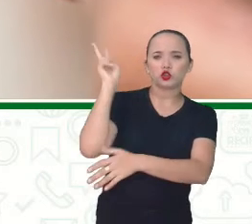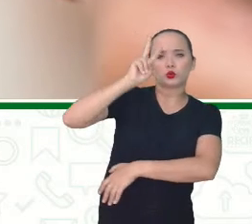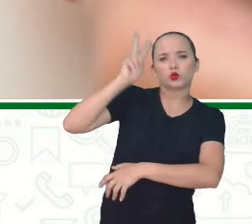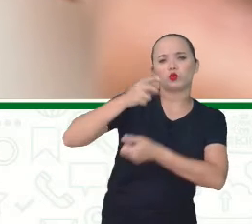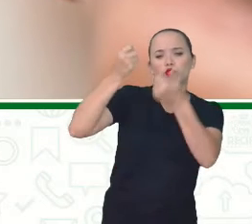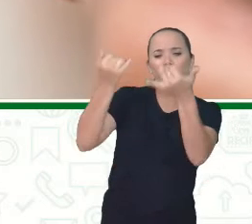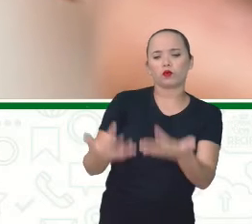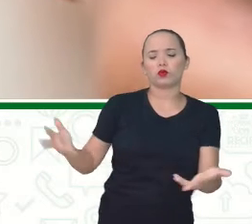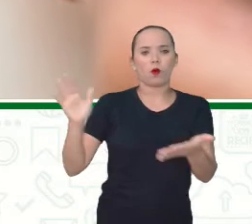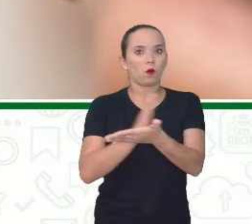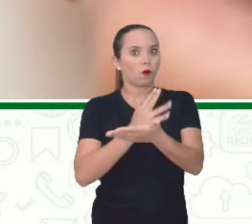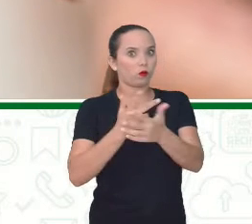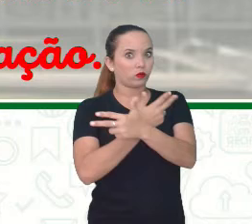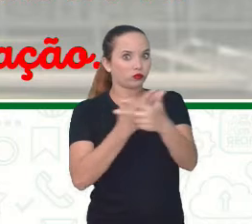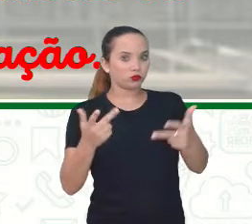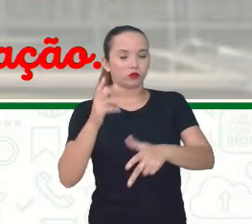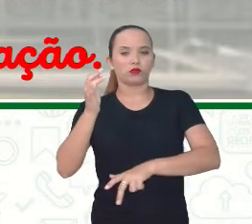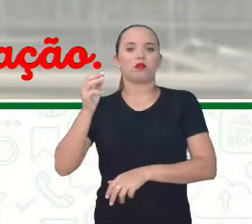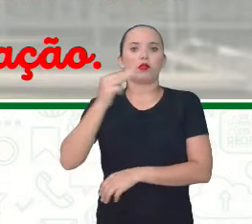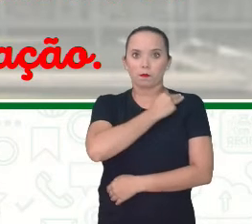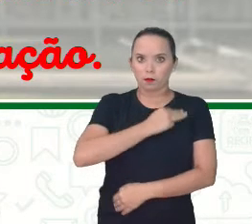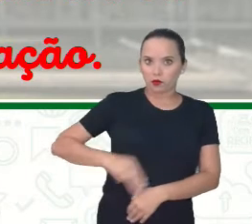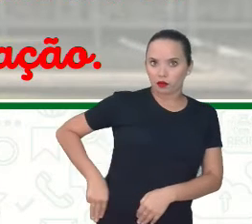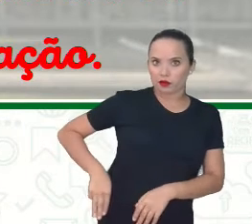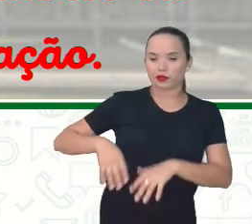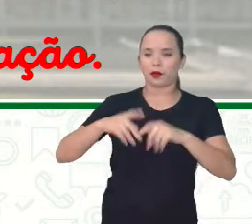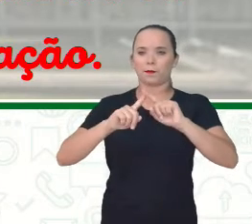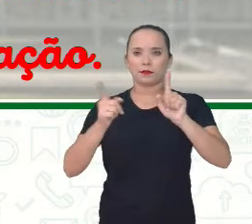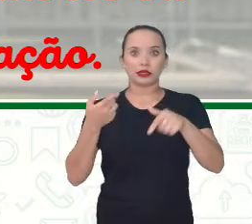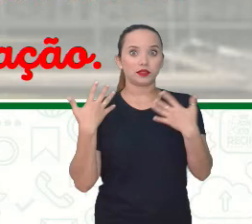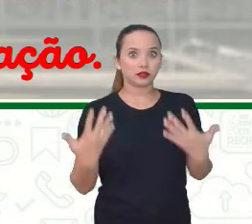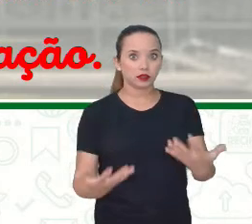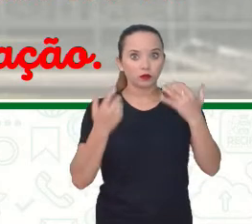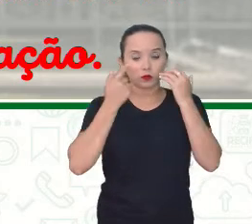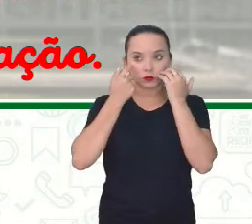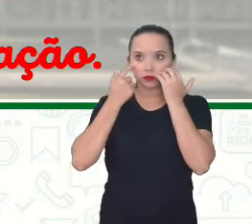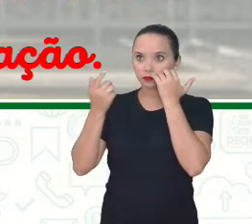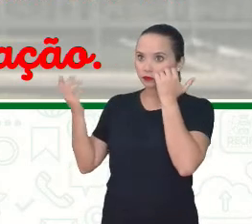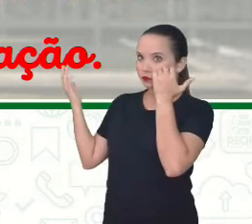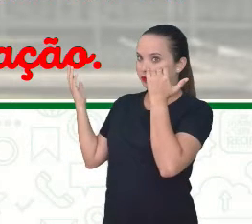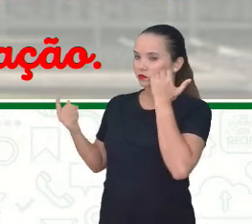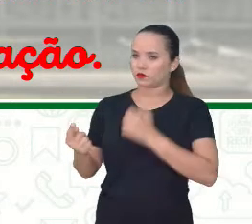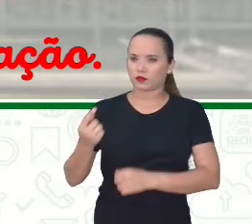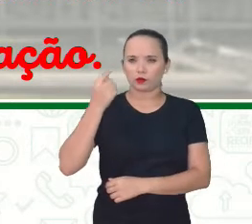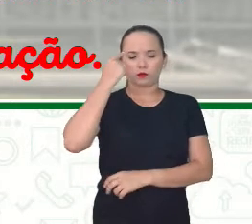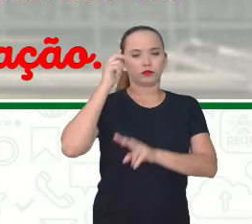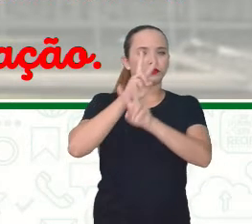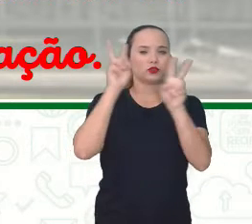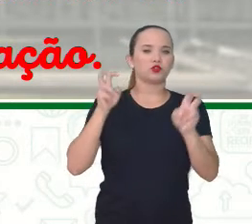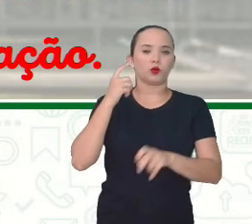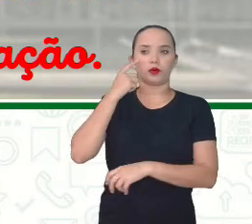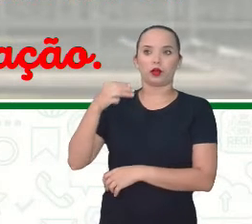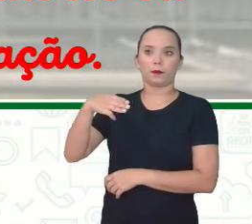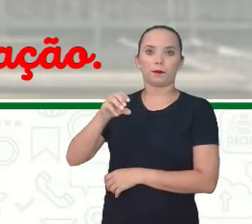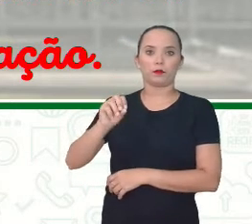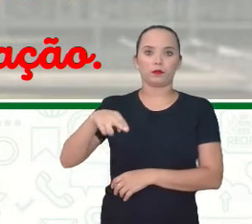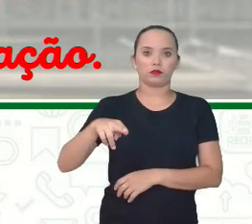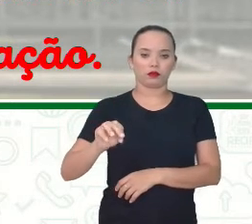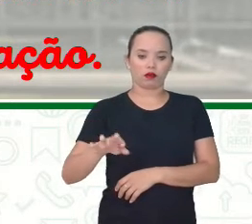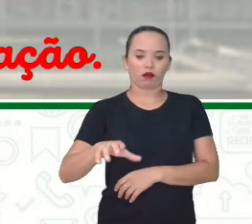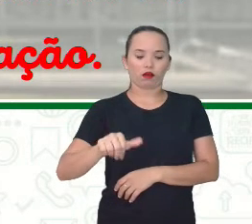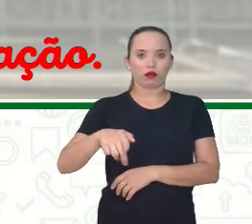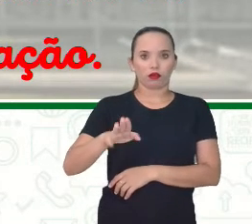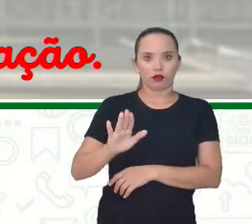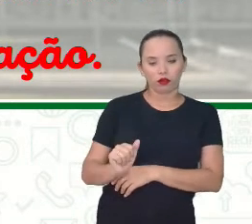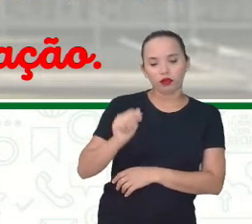humana. Mas, pois bem, então nesse sentido, ó, começando pela monarquia, a monarquia é uma forma de governo em que um